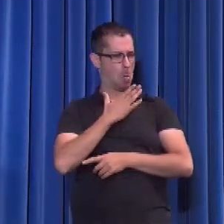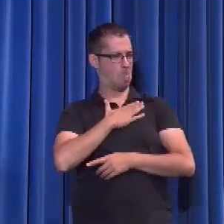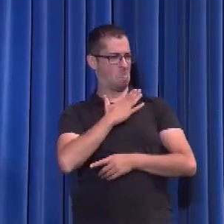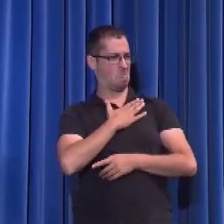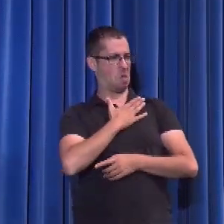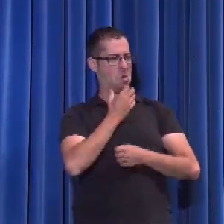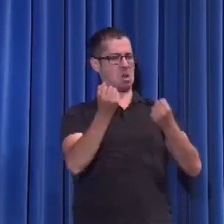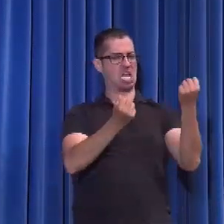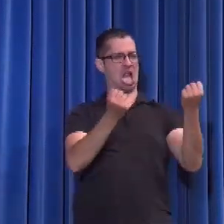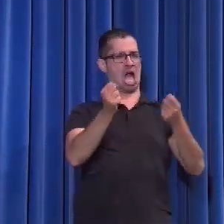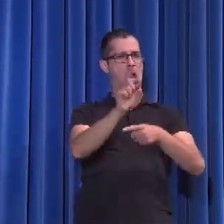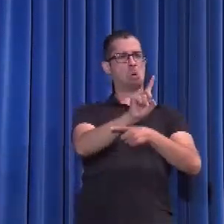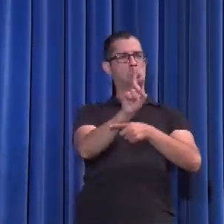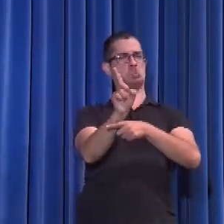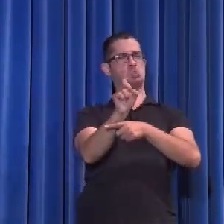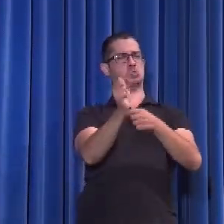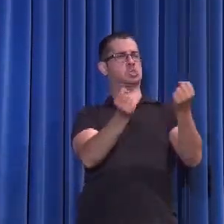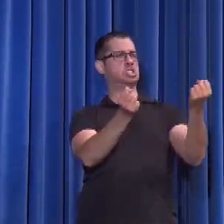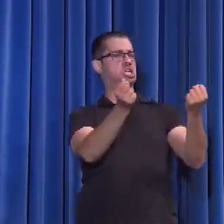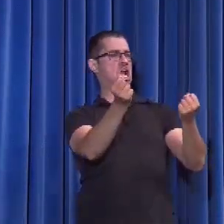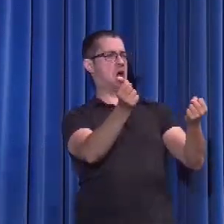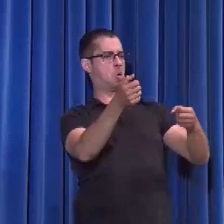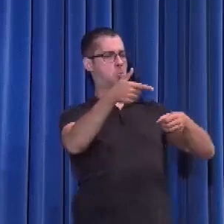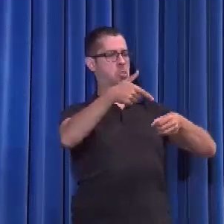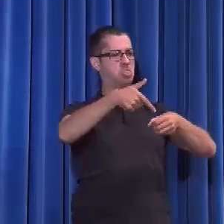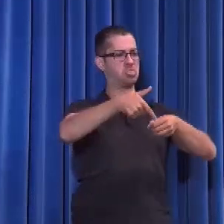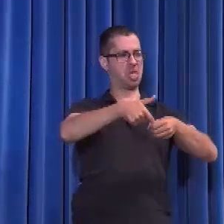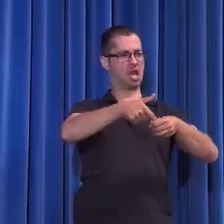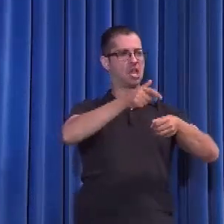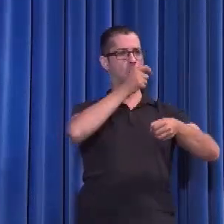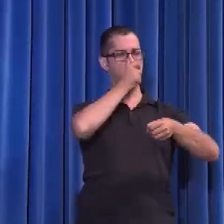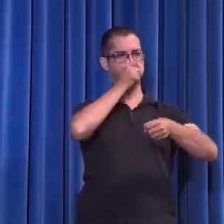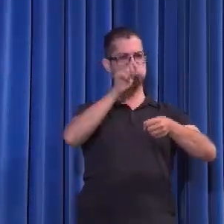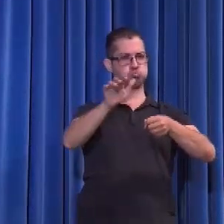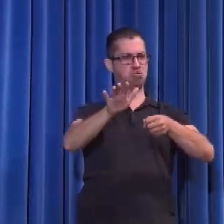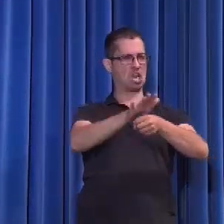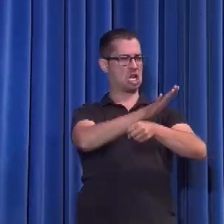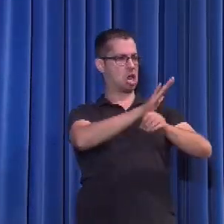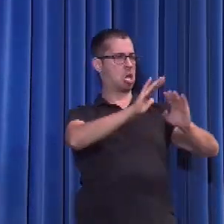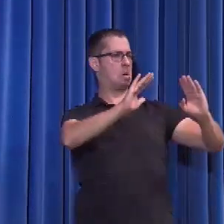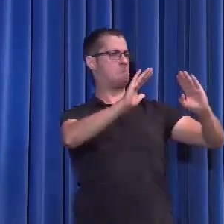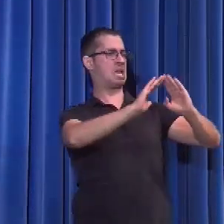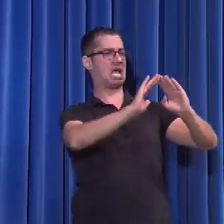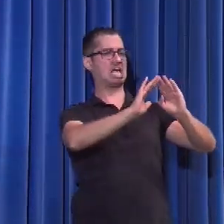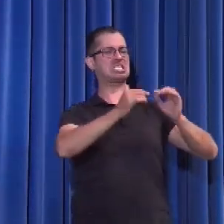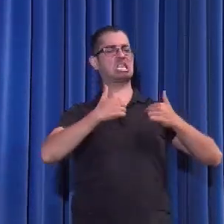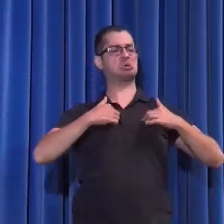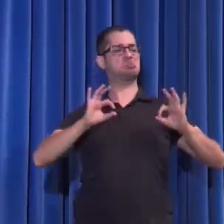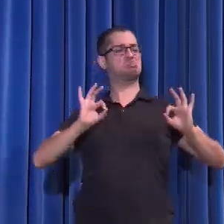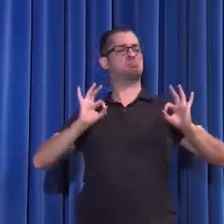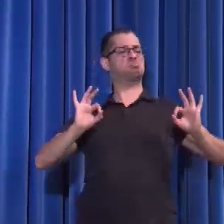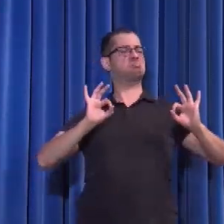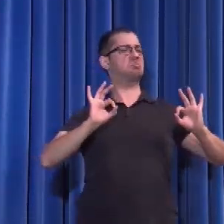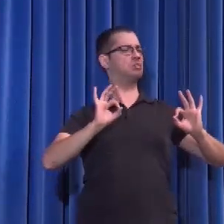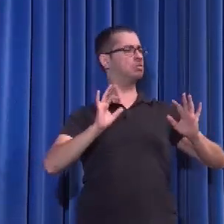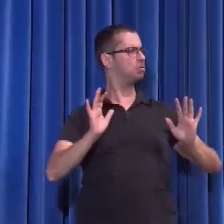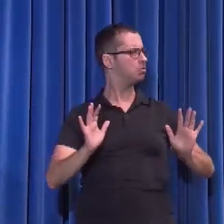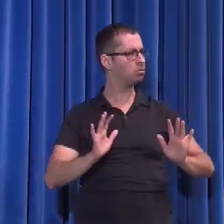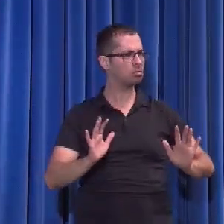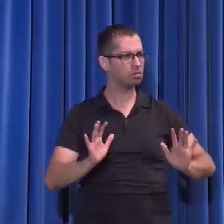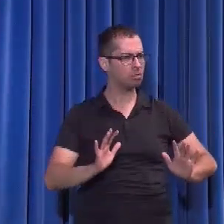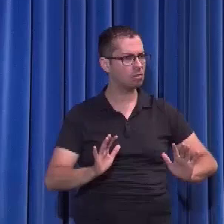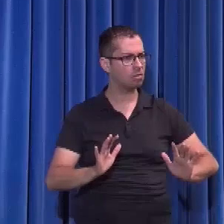0 quilômetro, com tanque cheio, a minha bela casa, seja o meu tesouro. Livra-me,